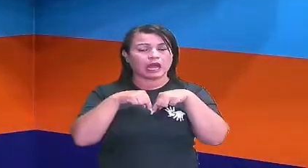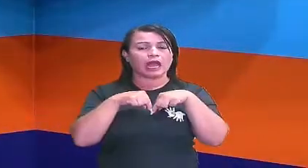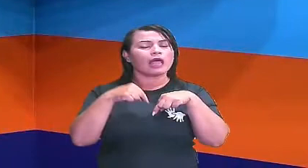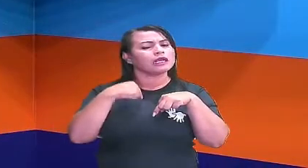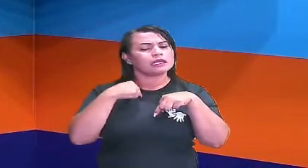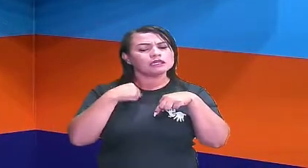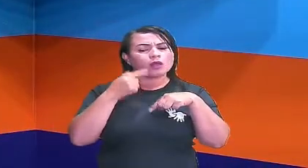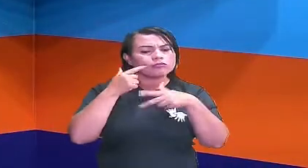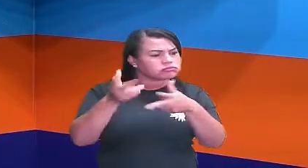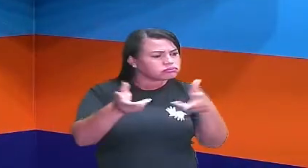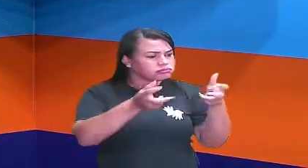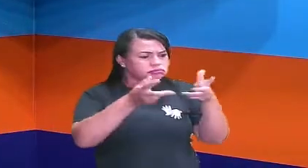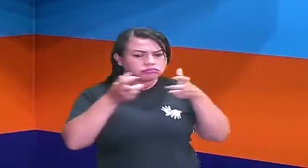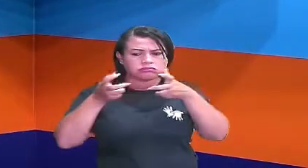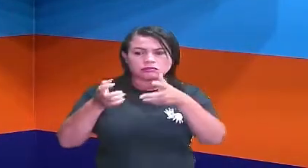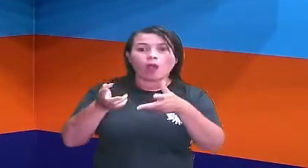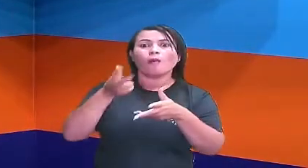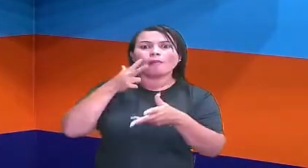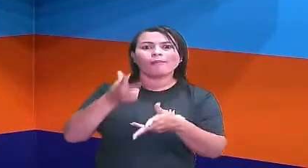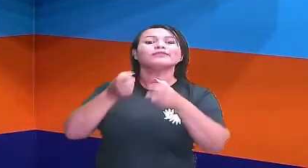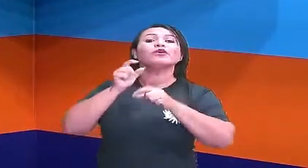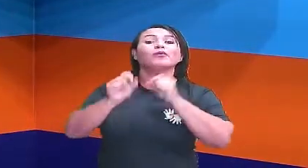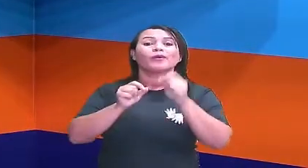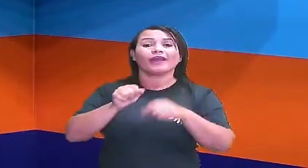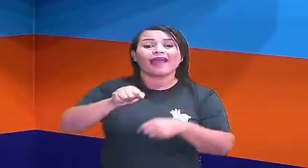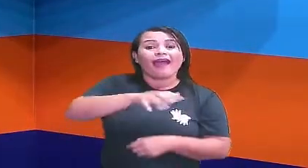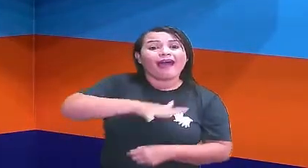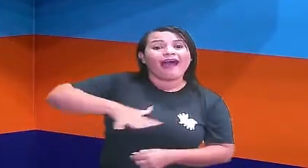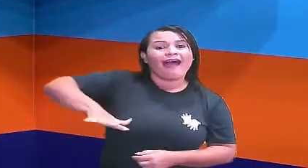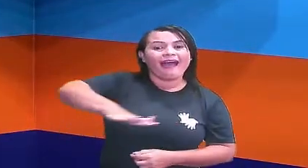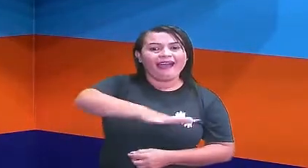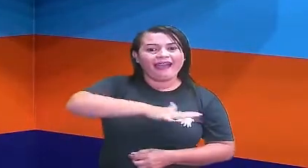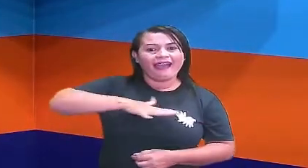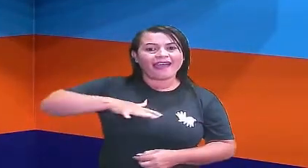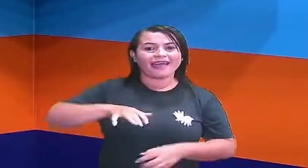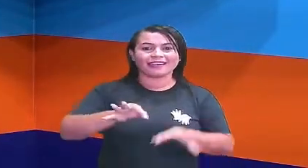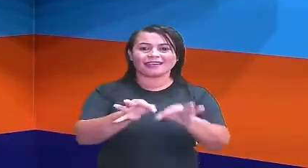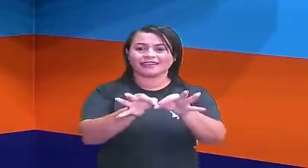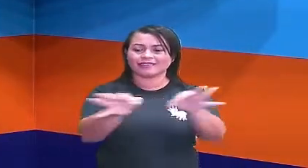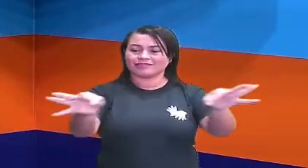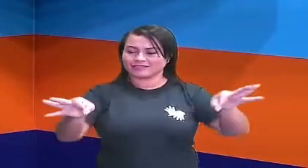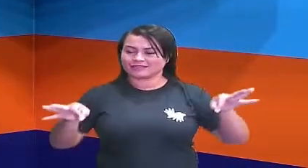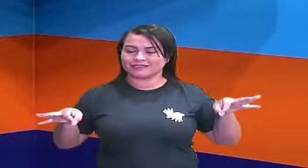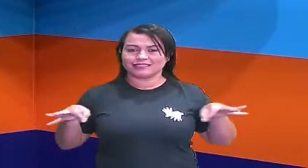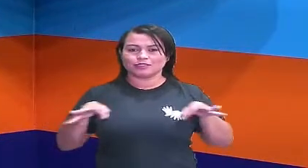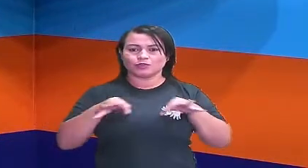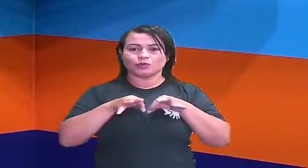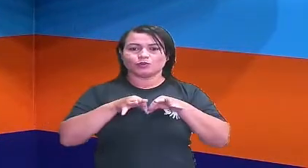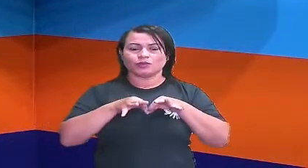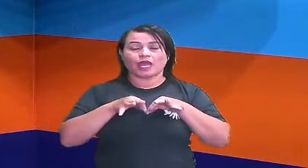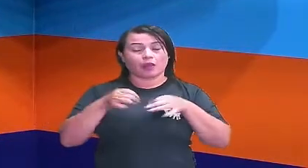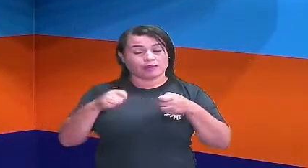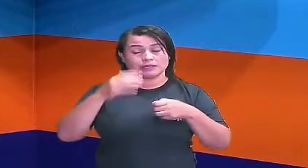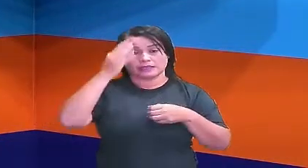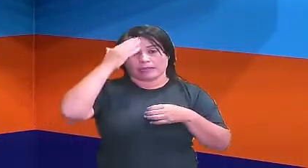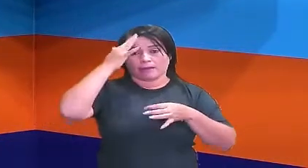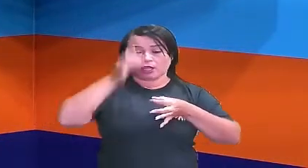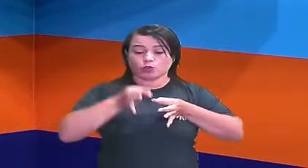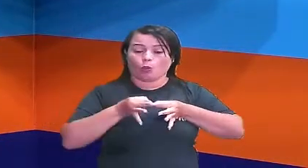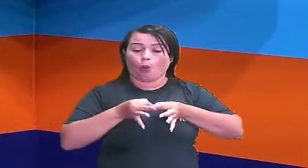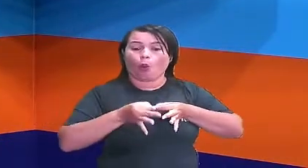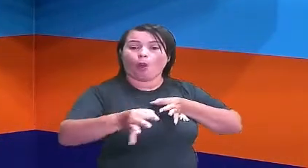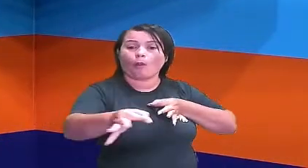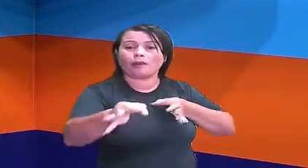posso saber a área do espaço onde eu estou. E aí eu preciso saber do comprimento e